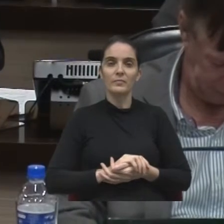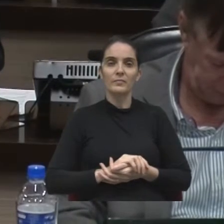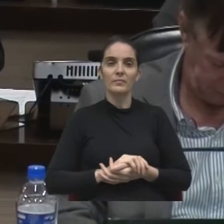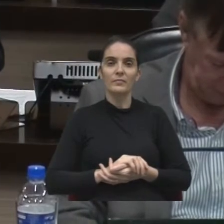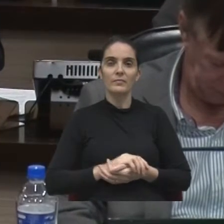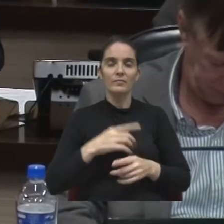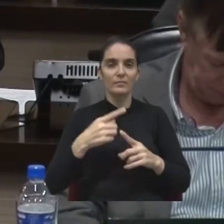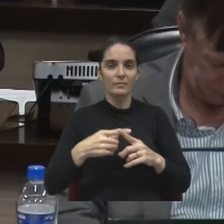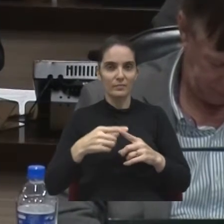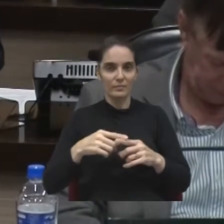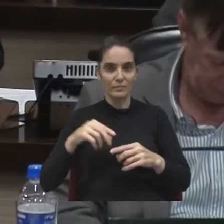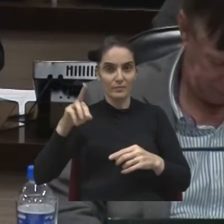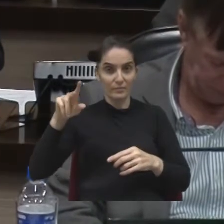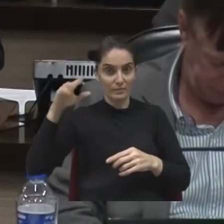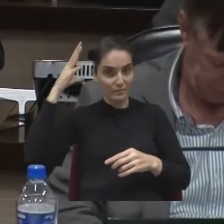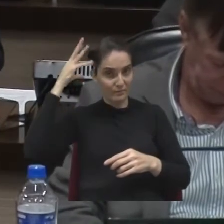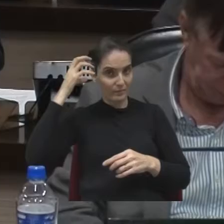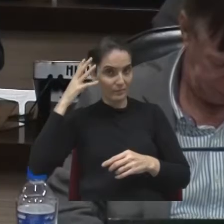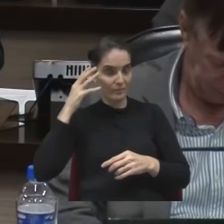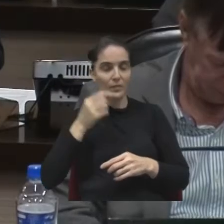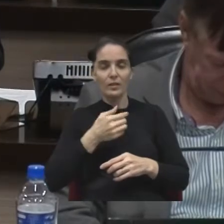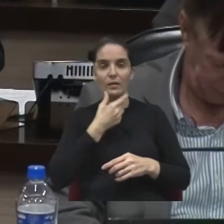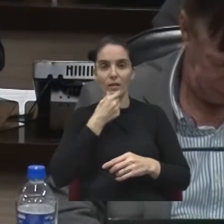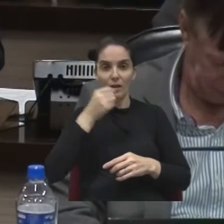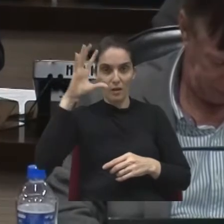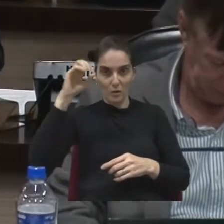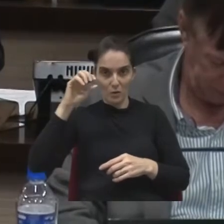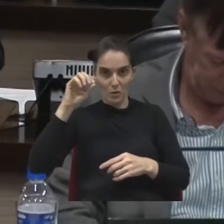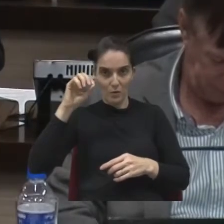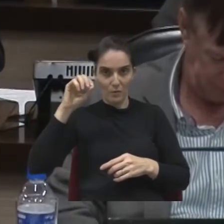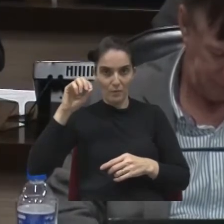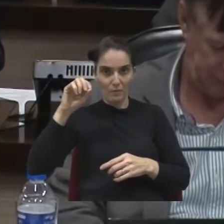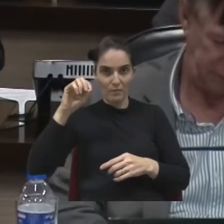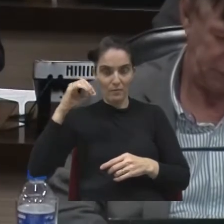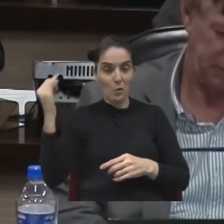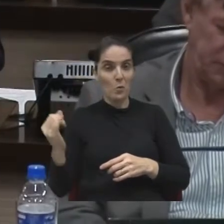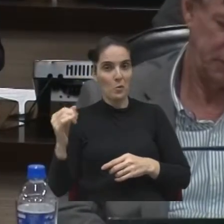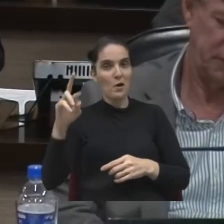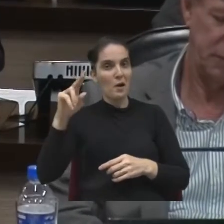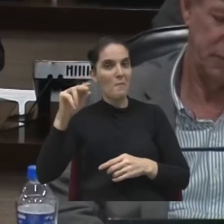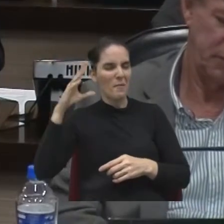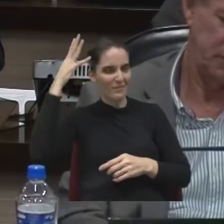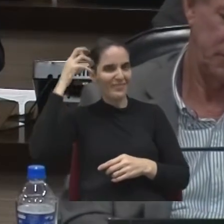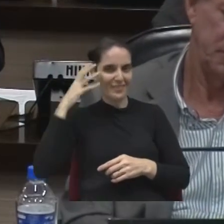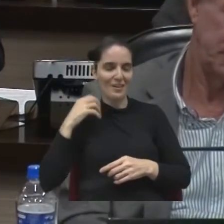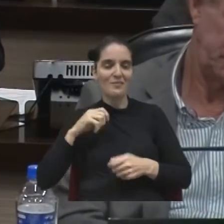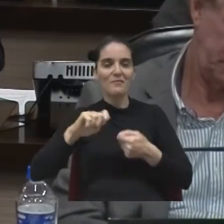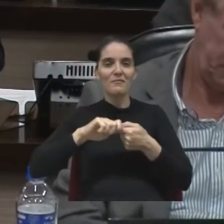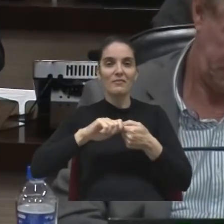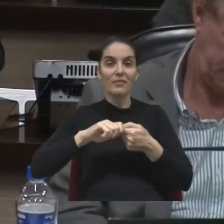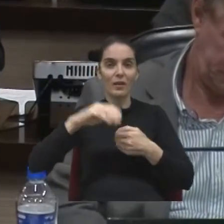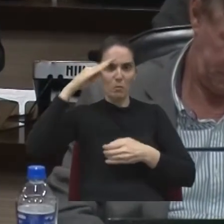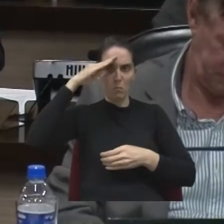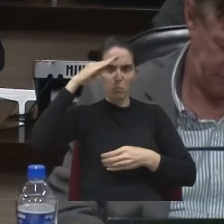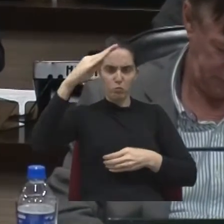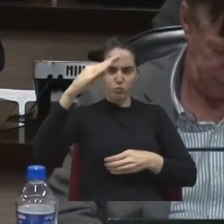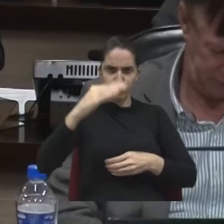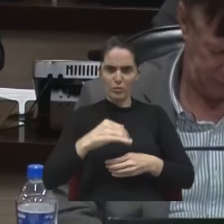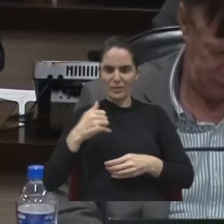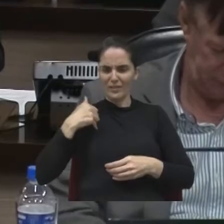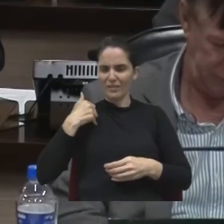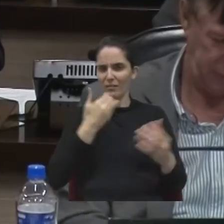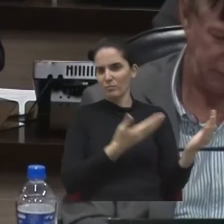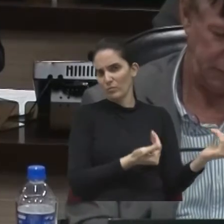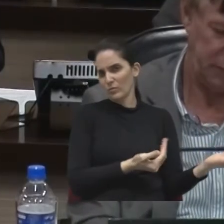fez o tiro de guerra exatamente numa idade da adolescência, onde eles têm